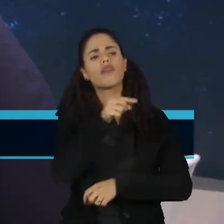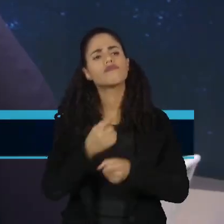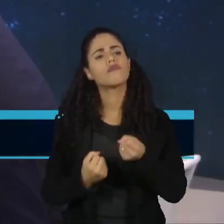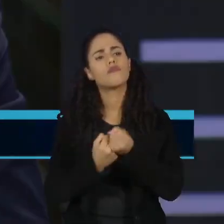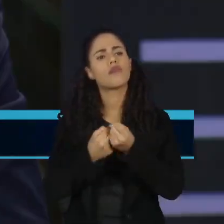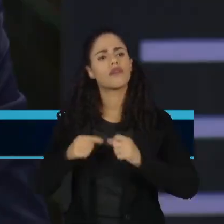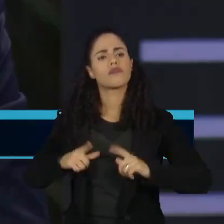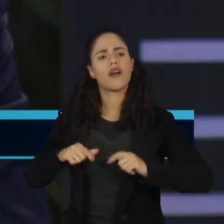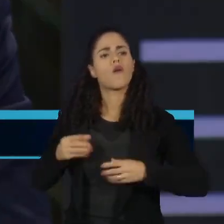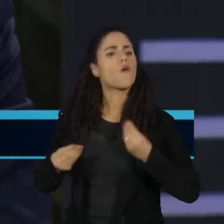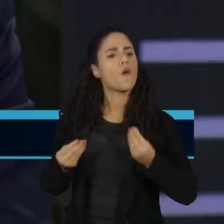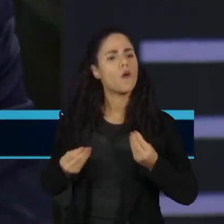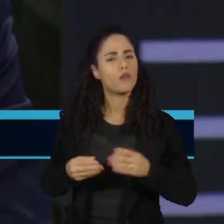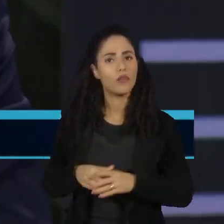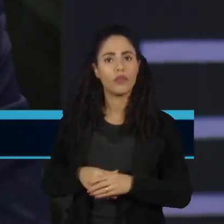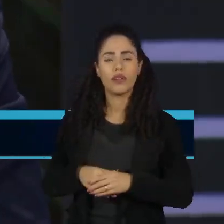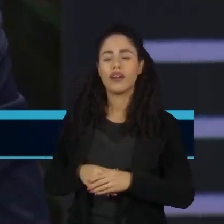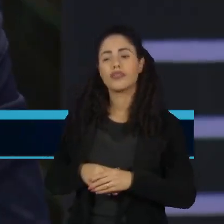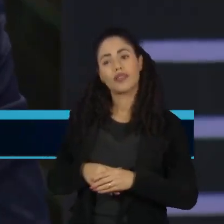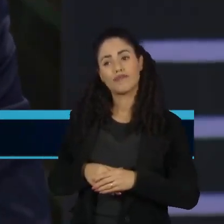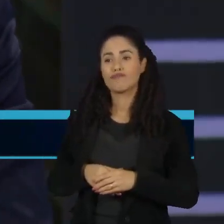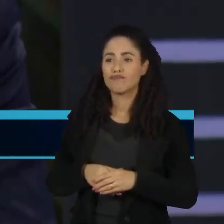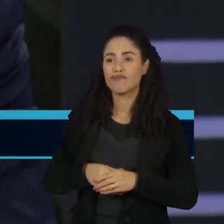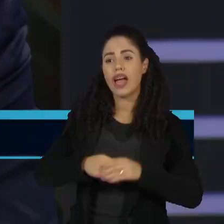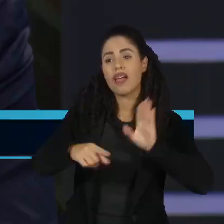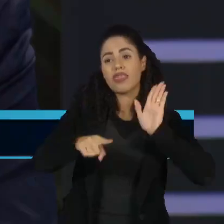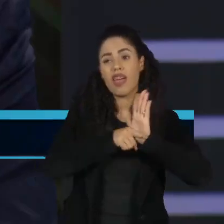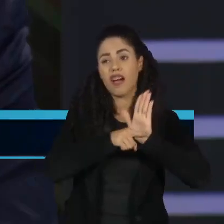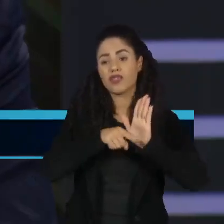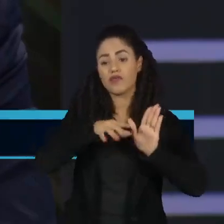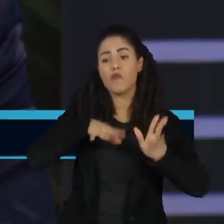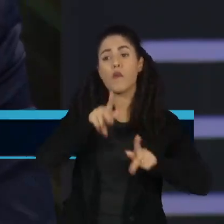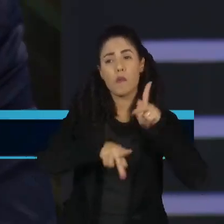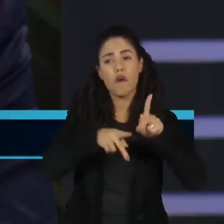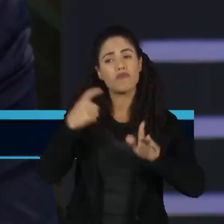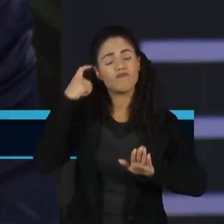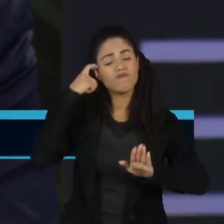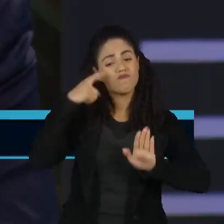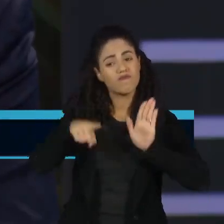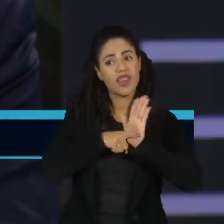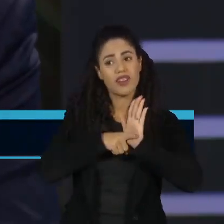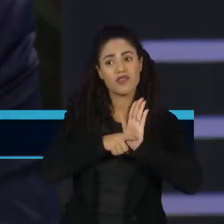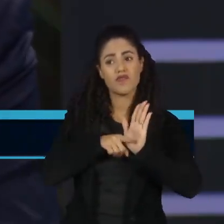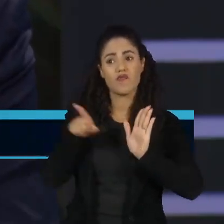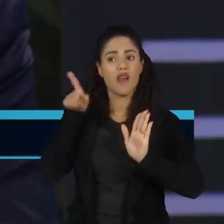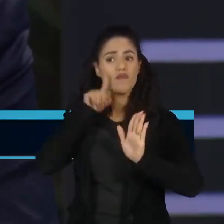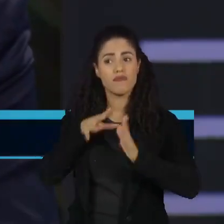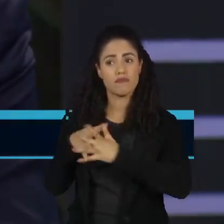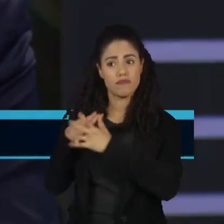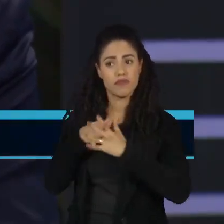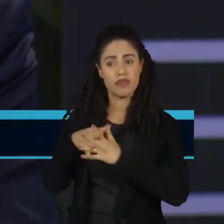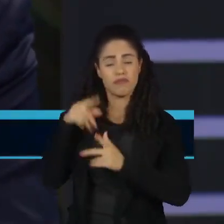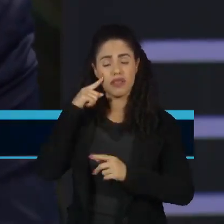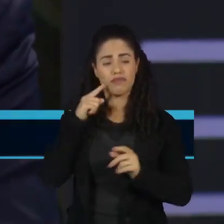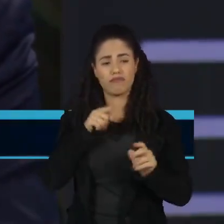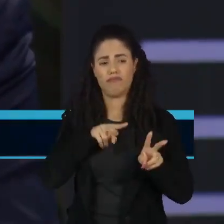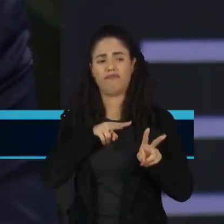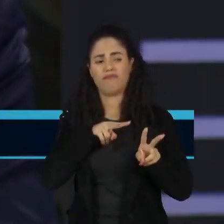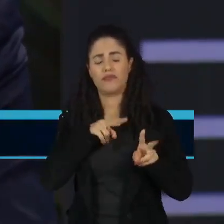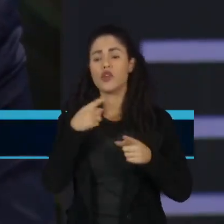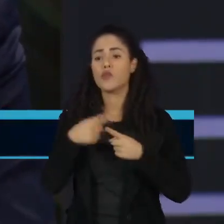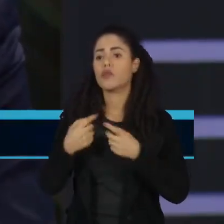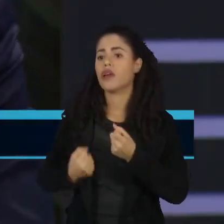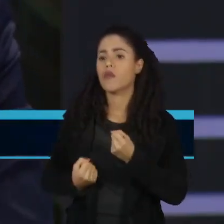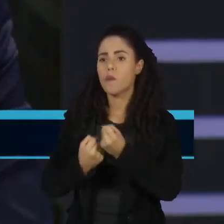guerra? É muito mal avaliada a atuação, porque dos dois lados, né? Porque do lado republicano dizem que ele não dá o